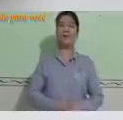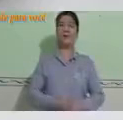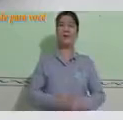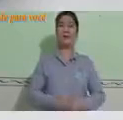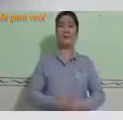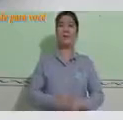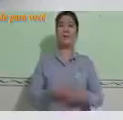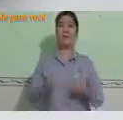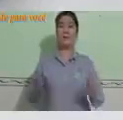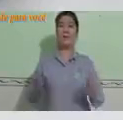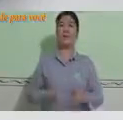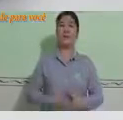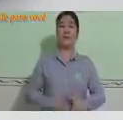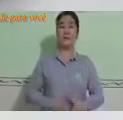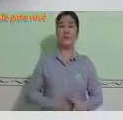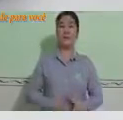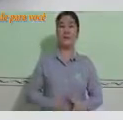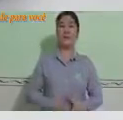que a